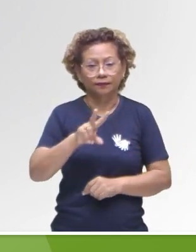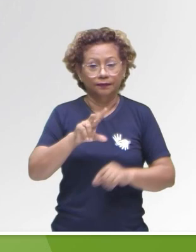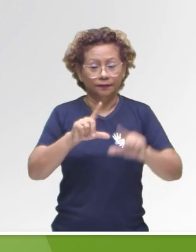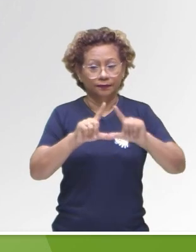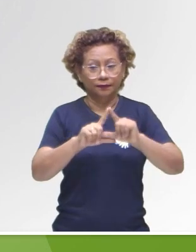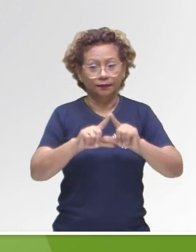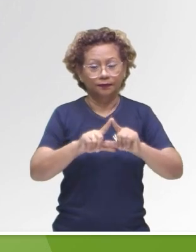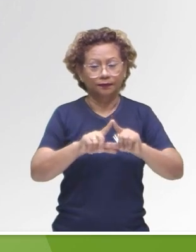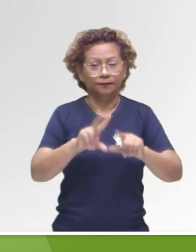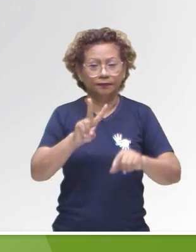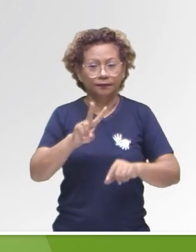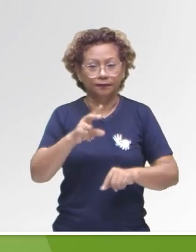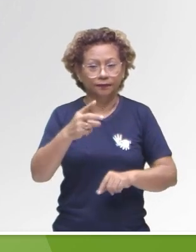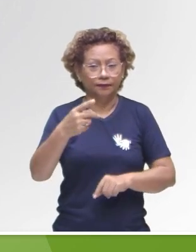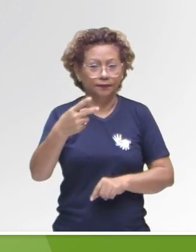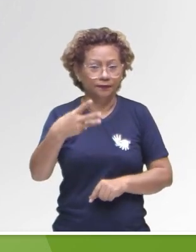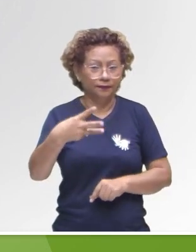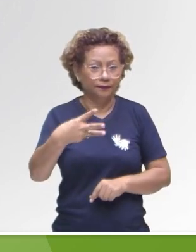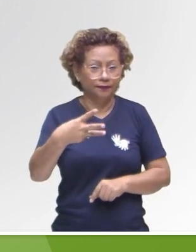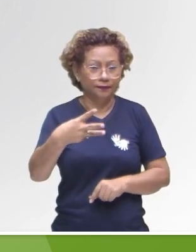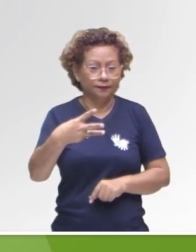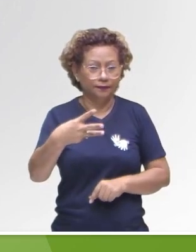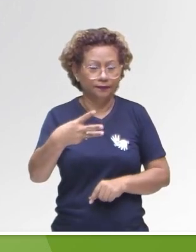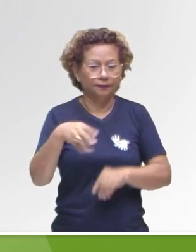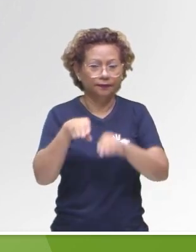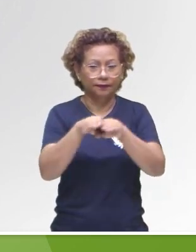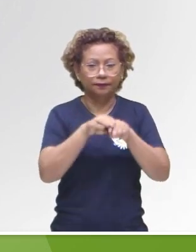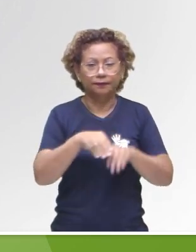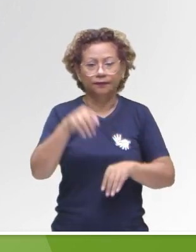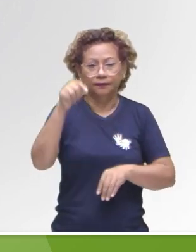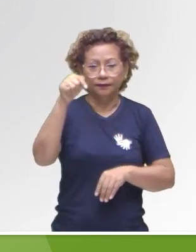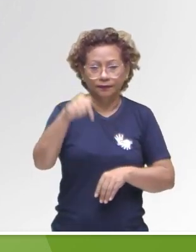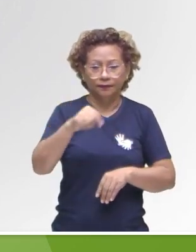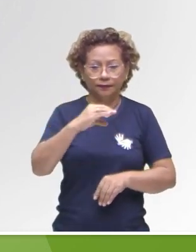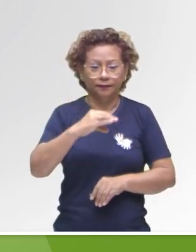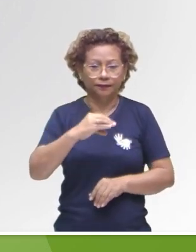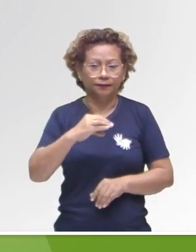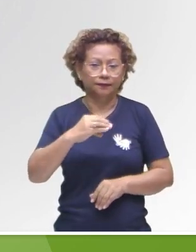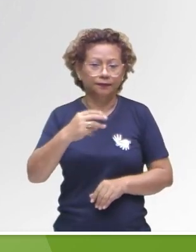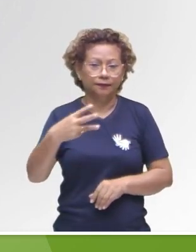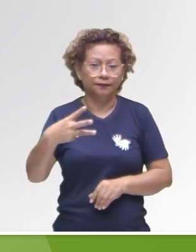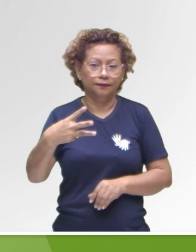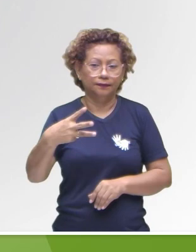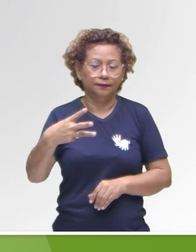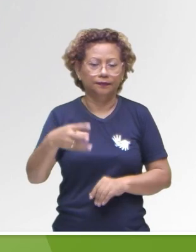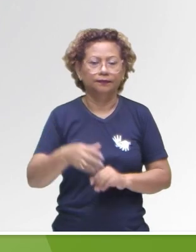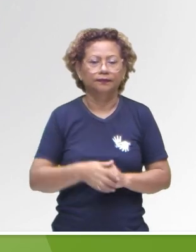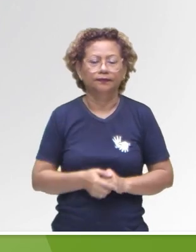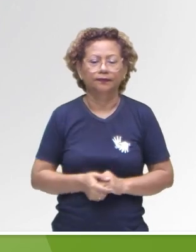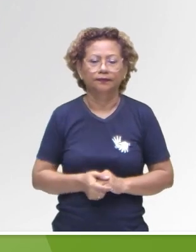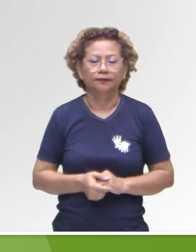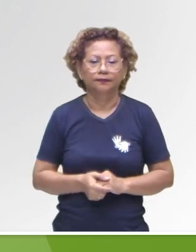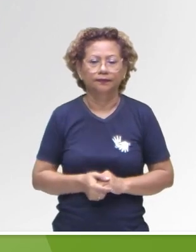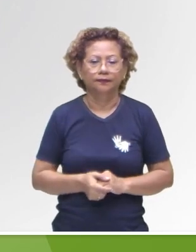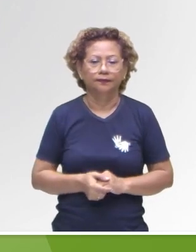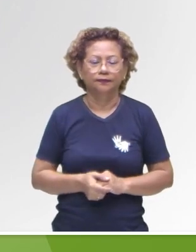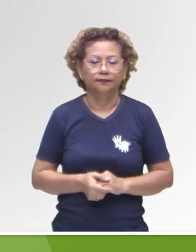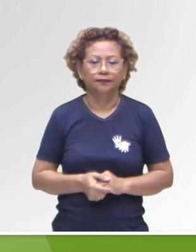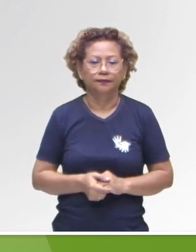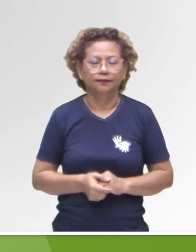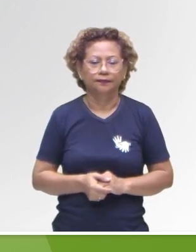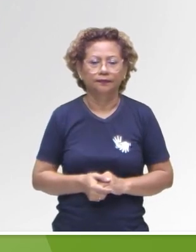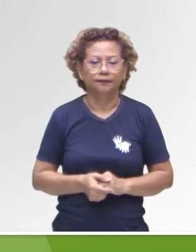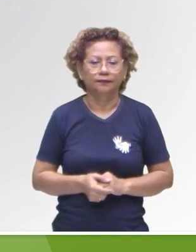ΔV3 é igual a Q dividido por C3. E aí,